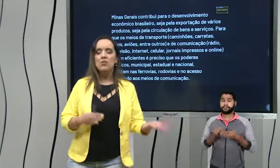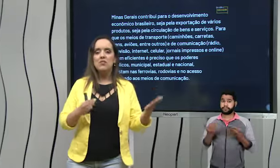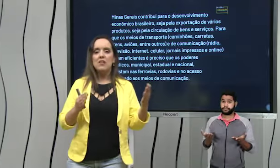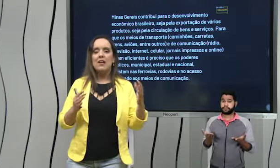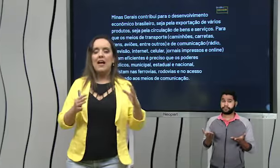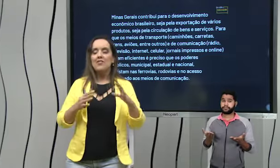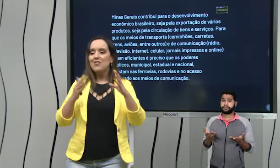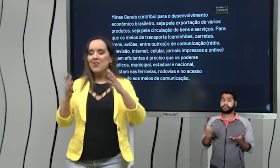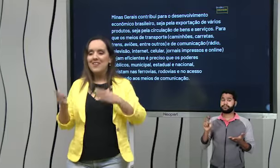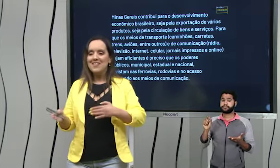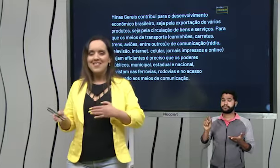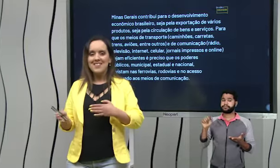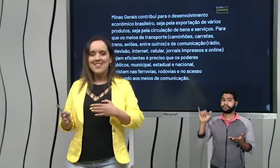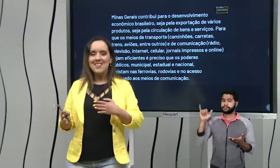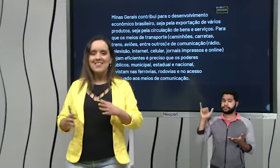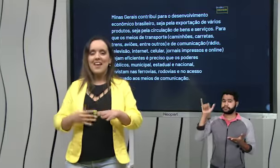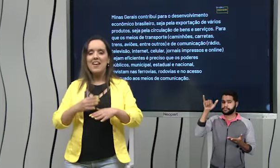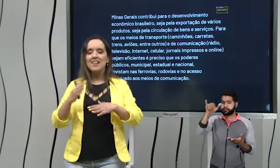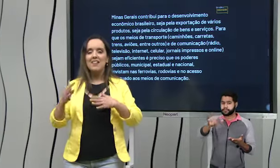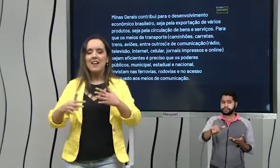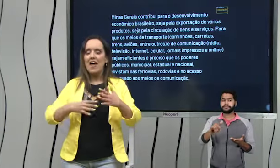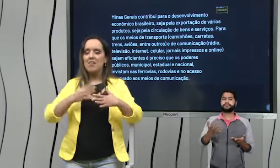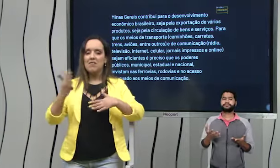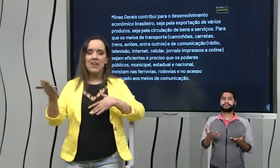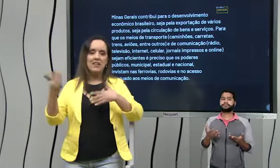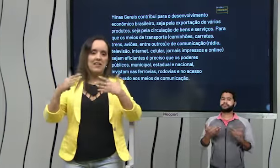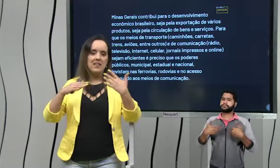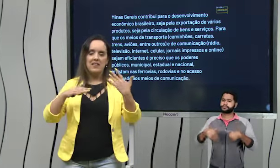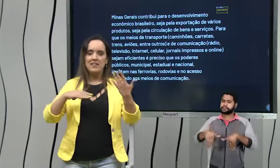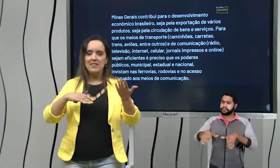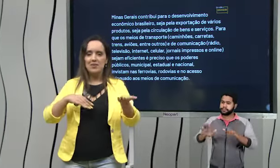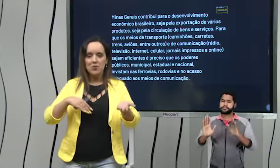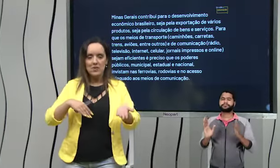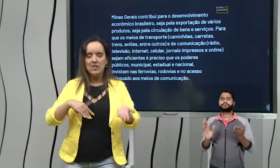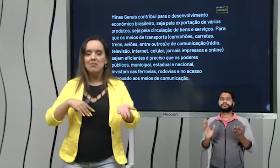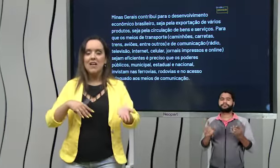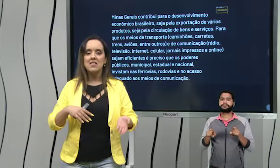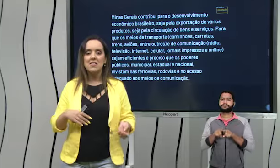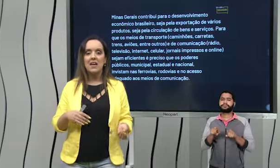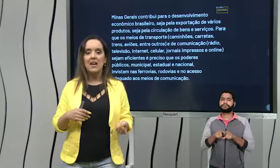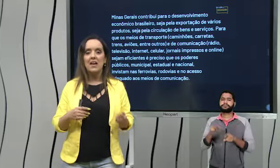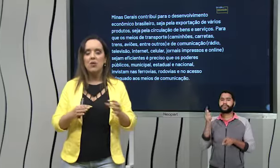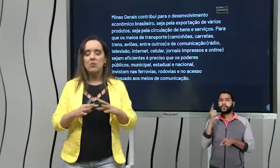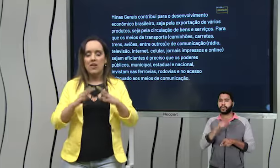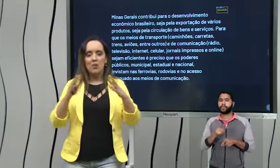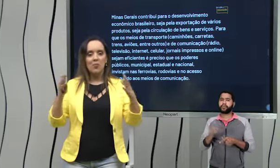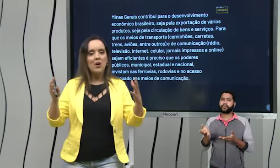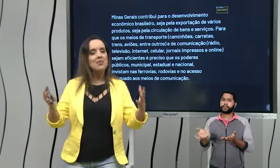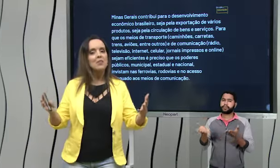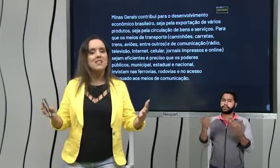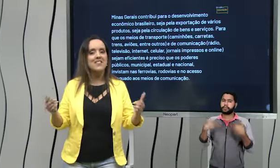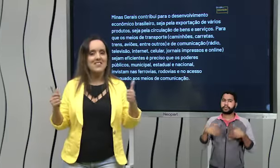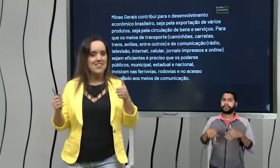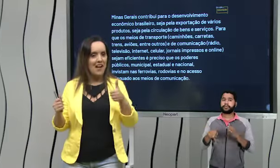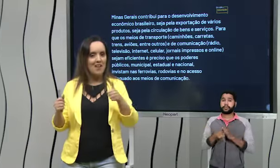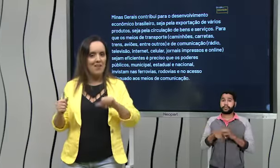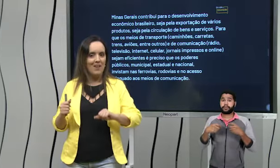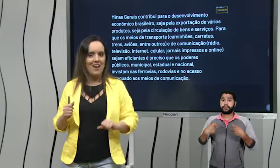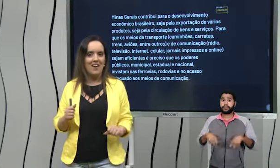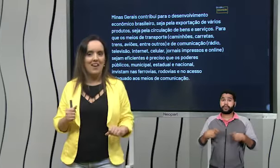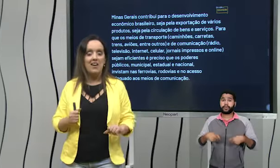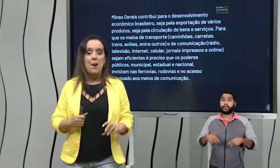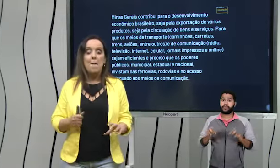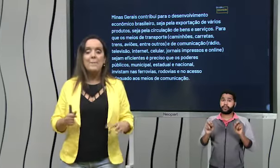os aviões né levem e consigam trazer os aeroportos precisam